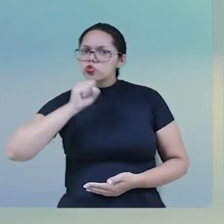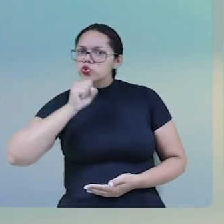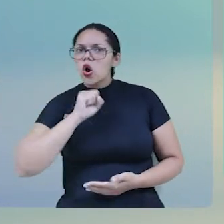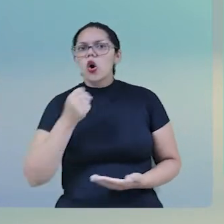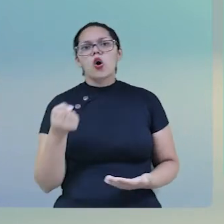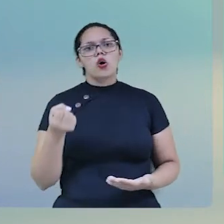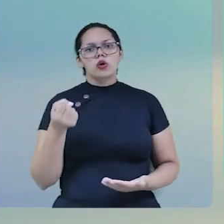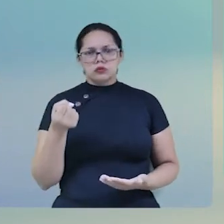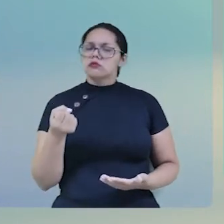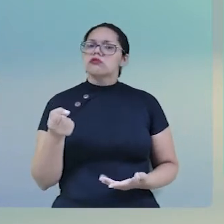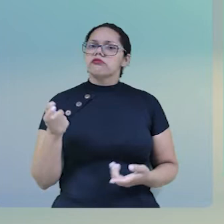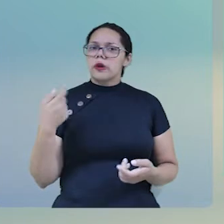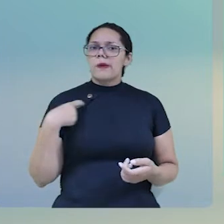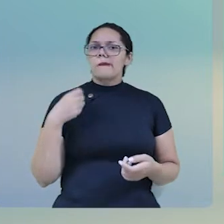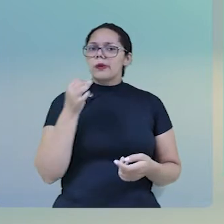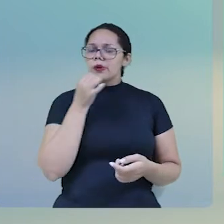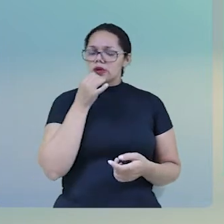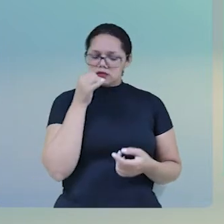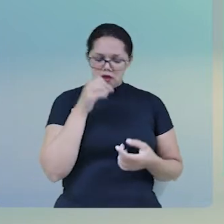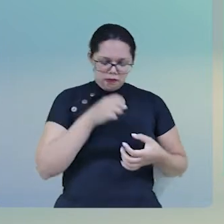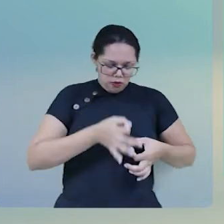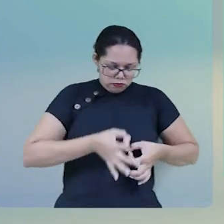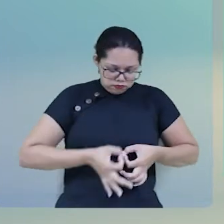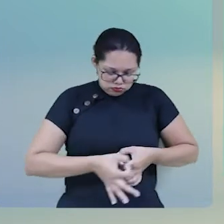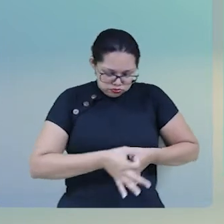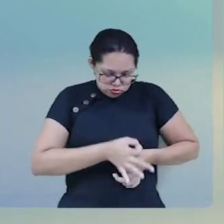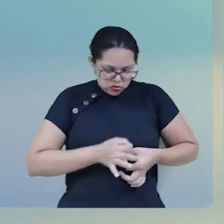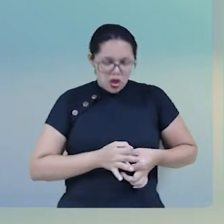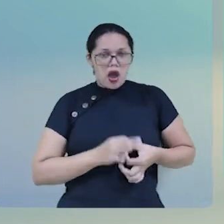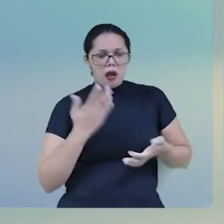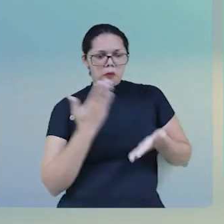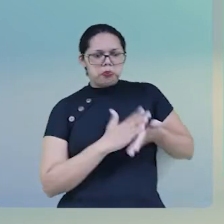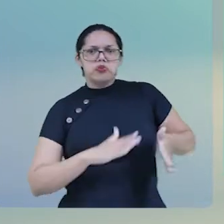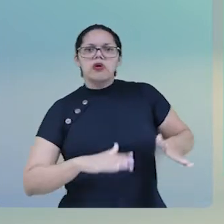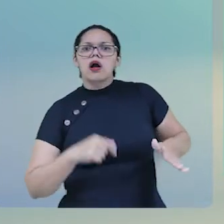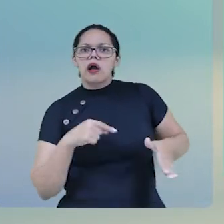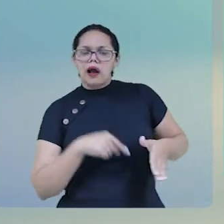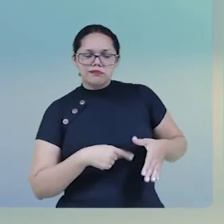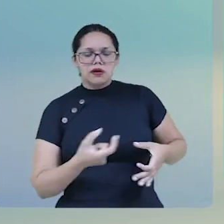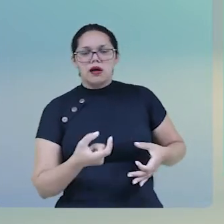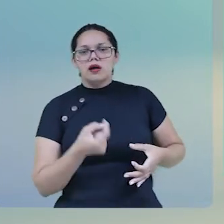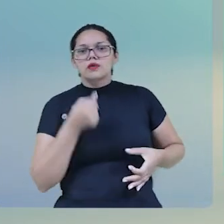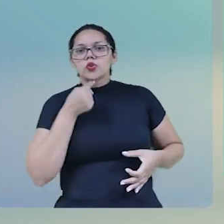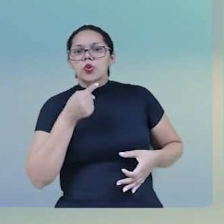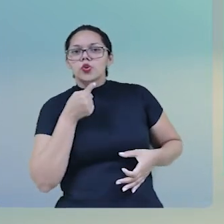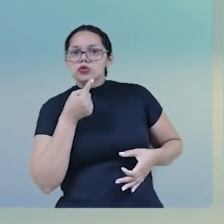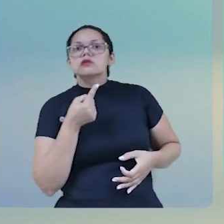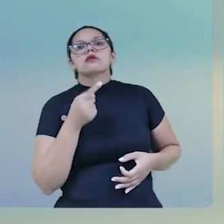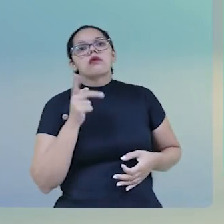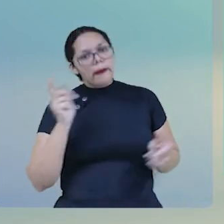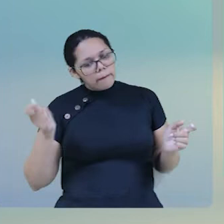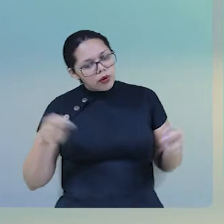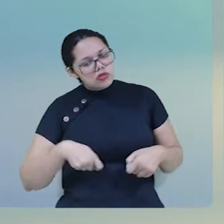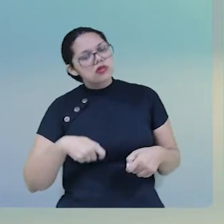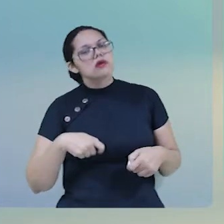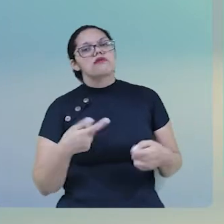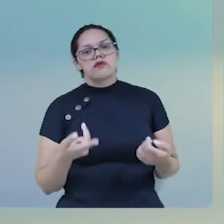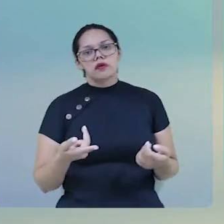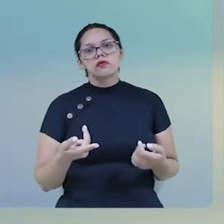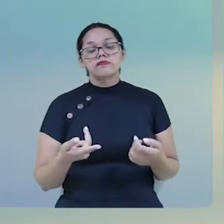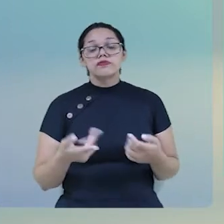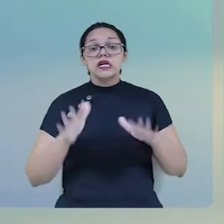posso, as minhas células podem ser destruídas, o meu sistema imunológico pode destruir as minhas células a qualquer